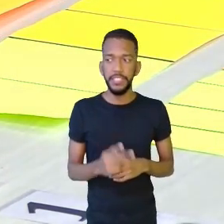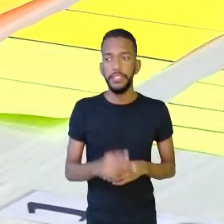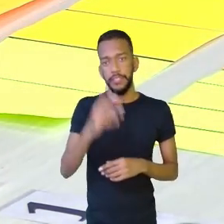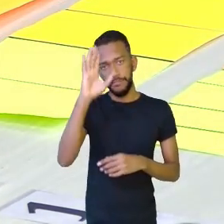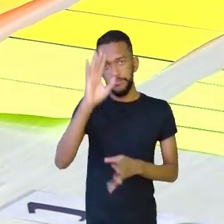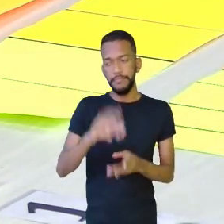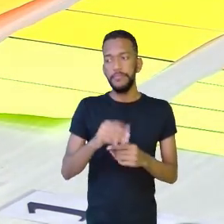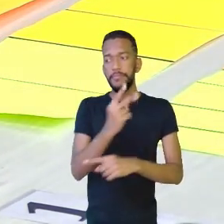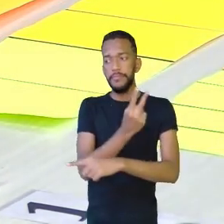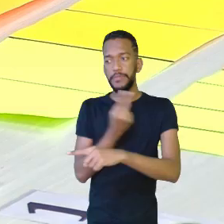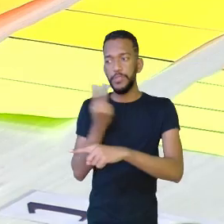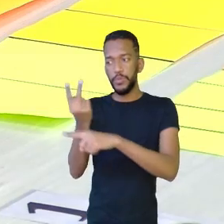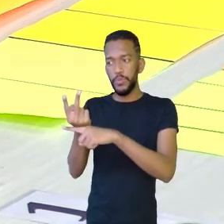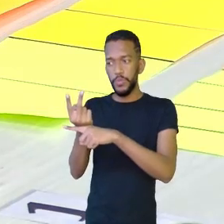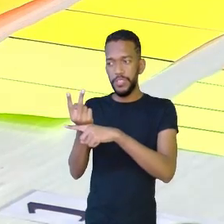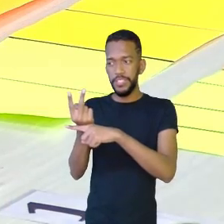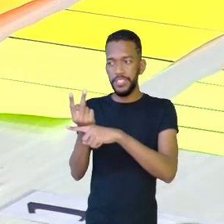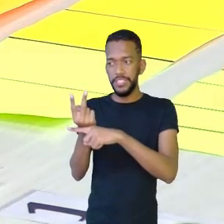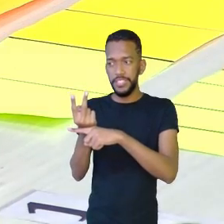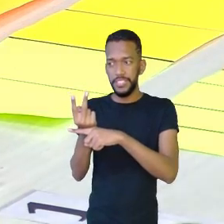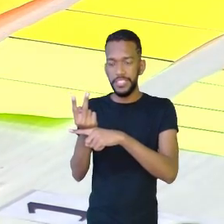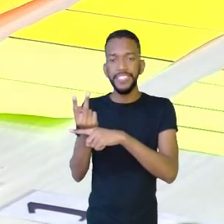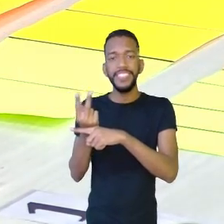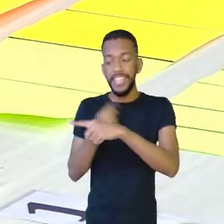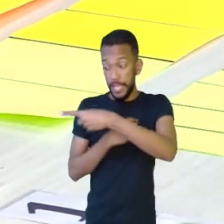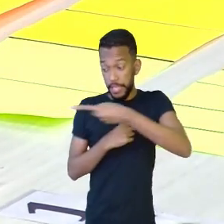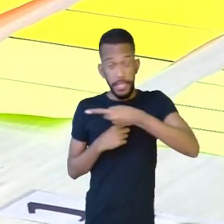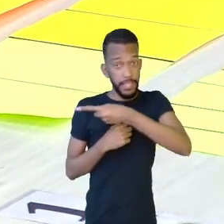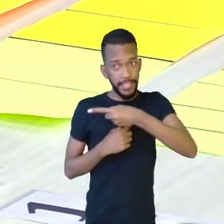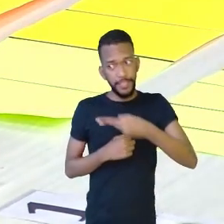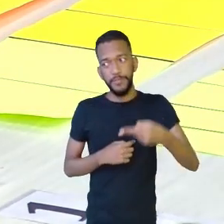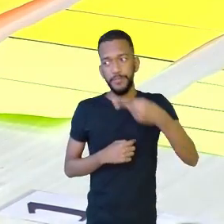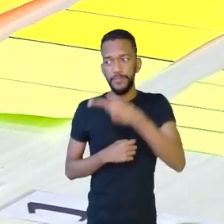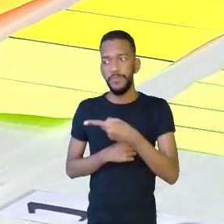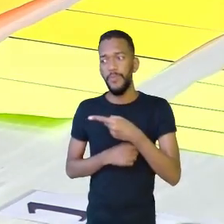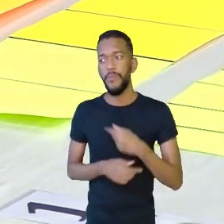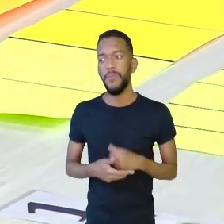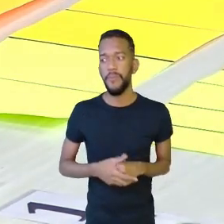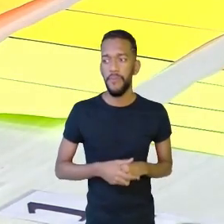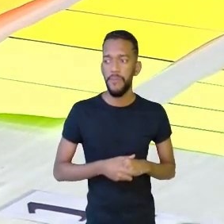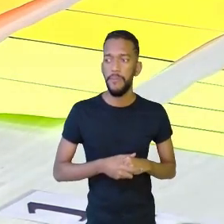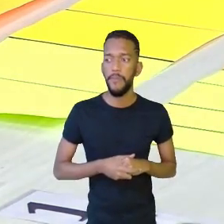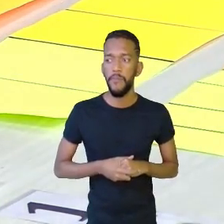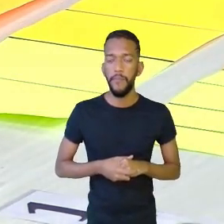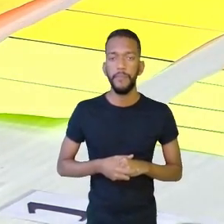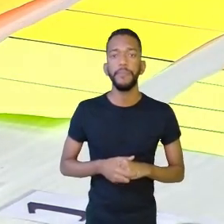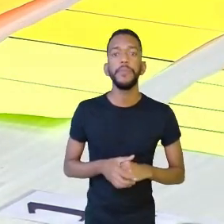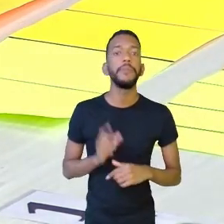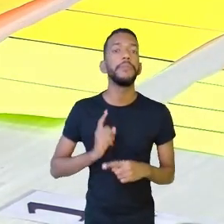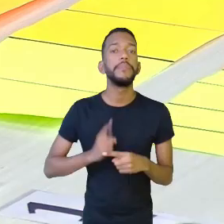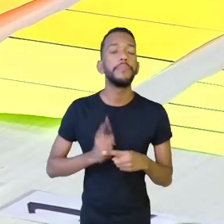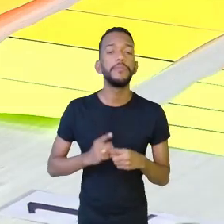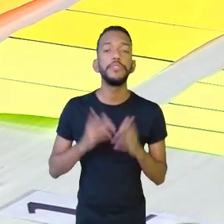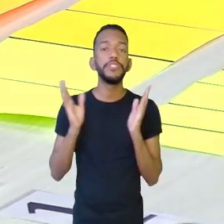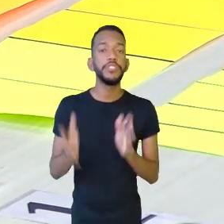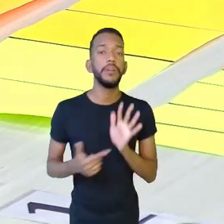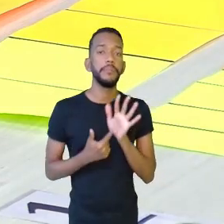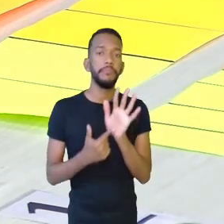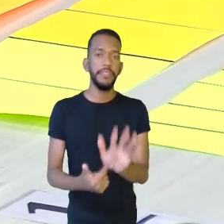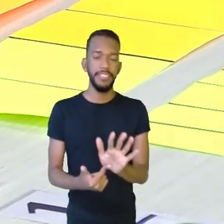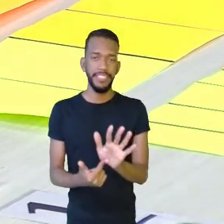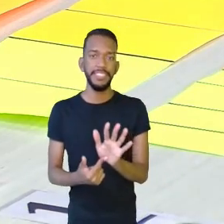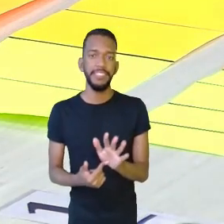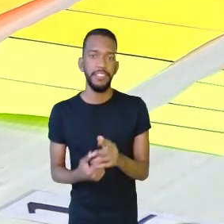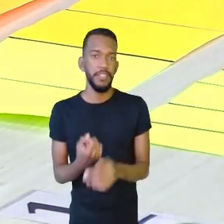de 5. E a gente vem, ó, e coloca o tracinho aqui no meio, porque está representando um